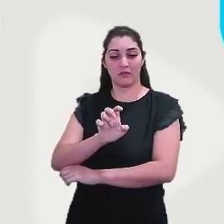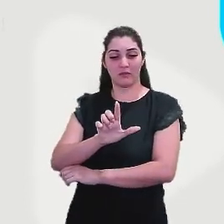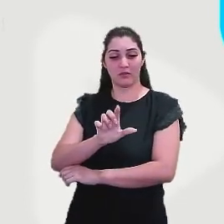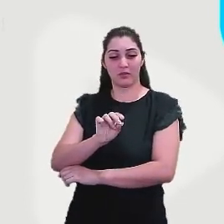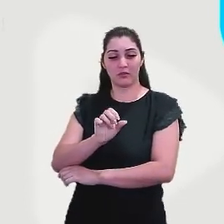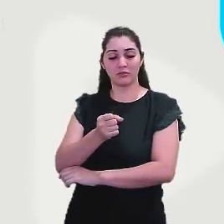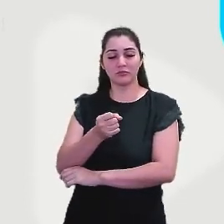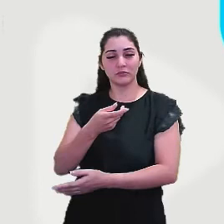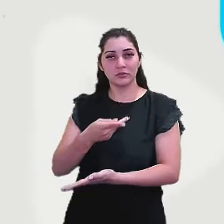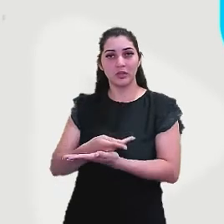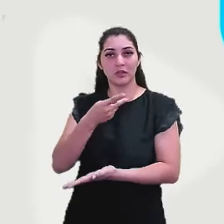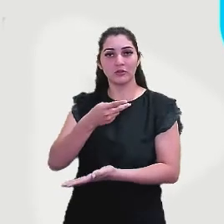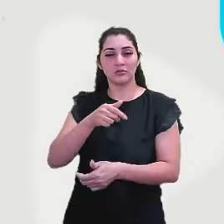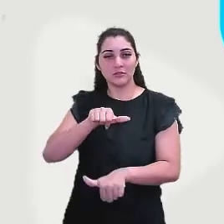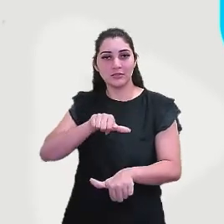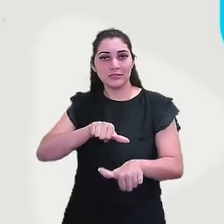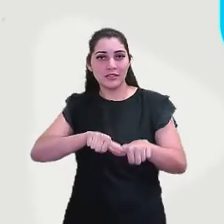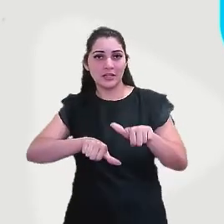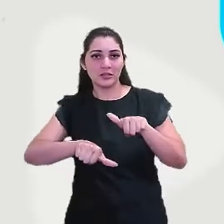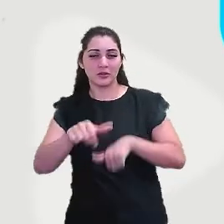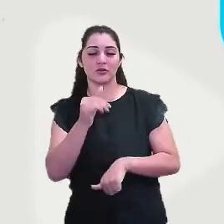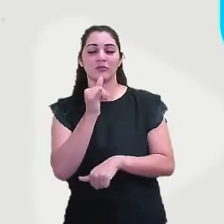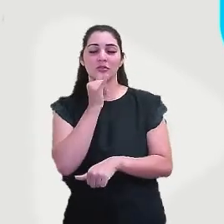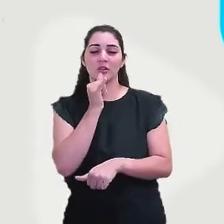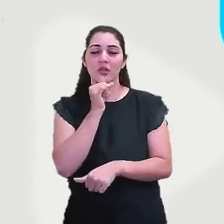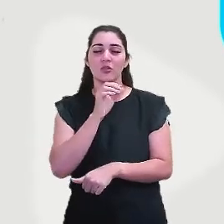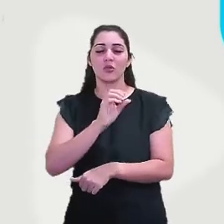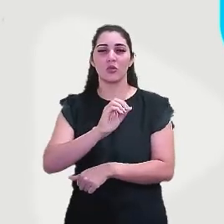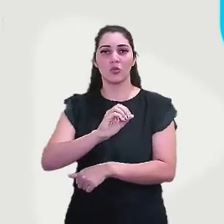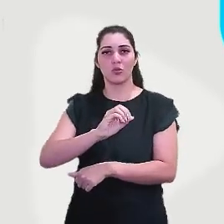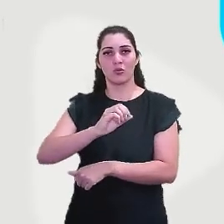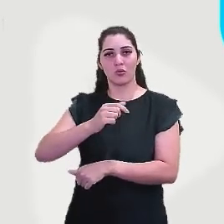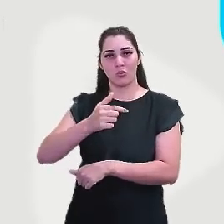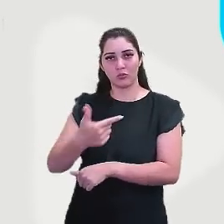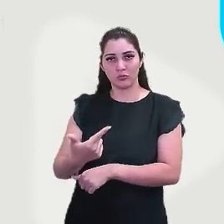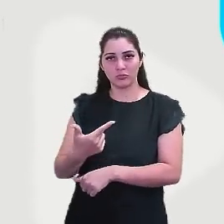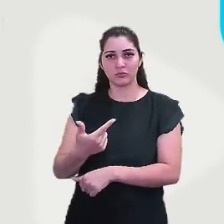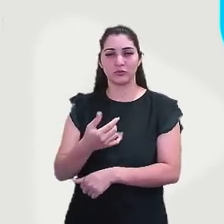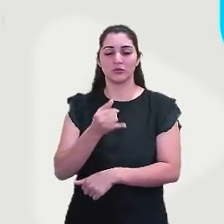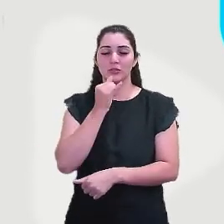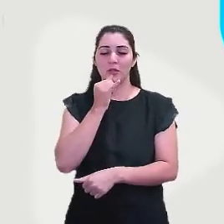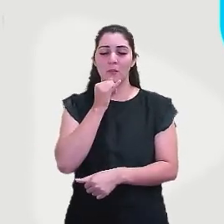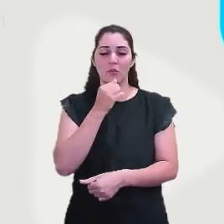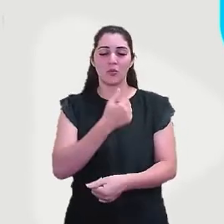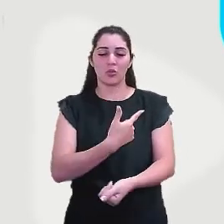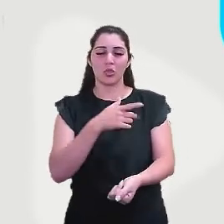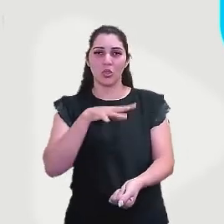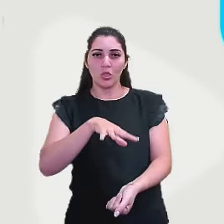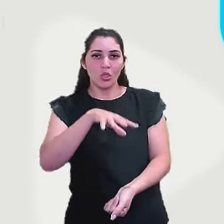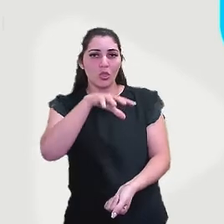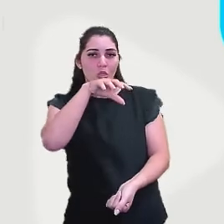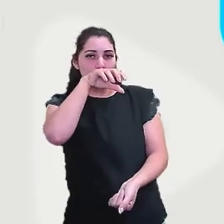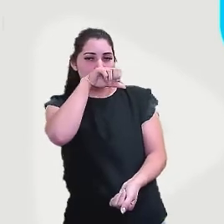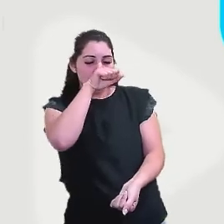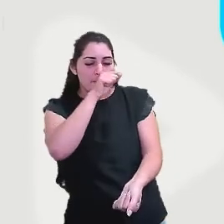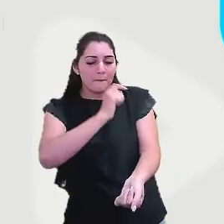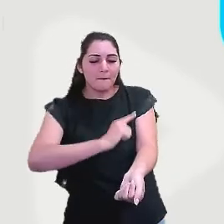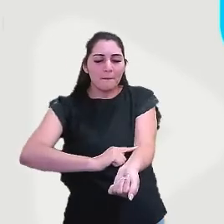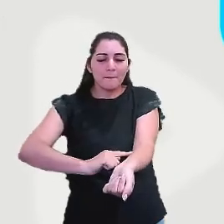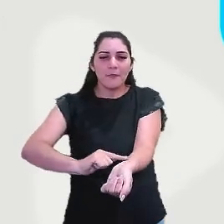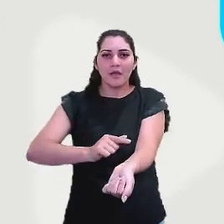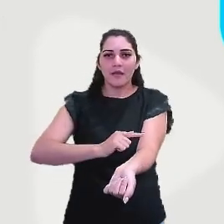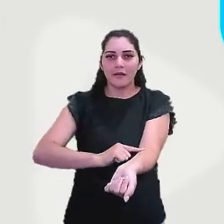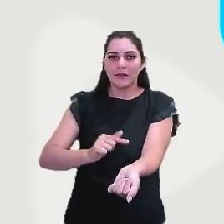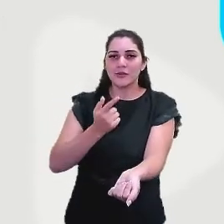difusão do oxigênio do ar para o sangue, ou seja, naquele processo respiratório que vocês conhecem, de inspiração e